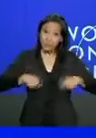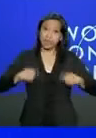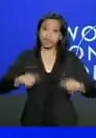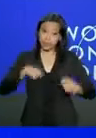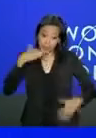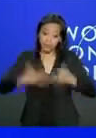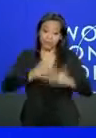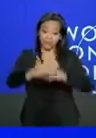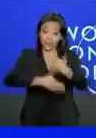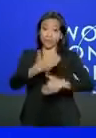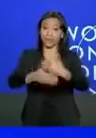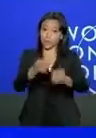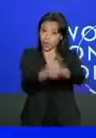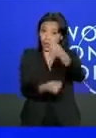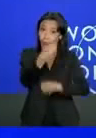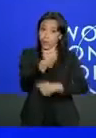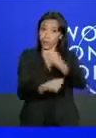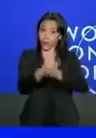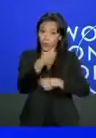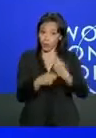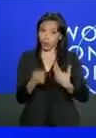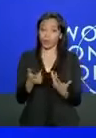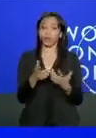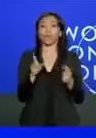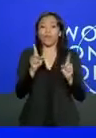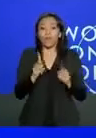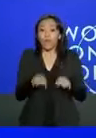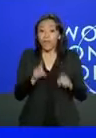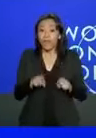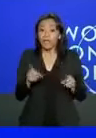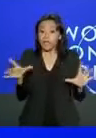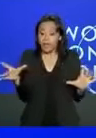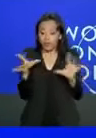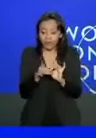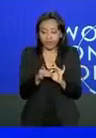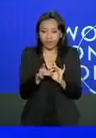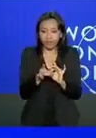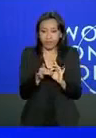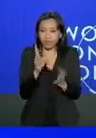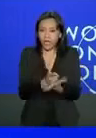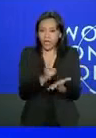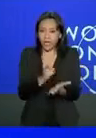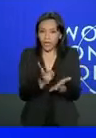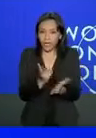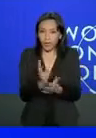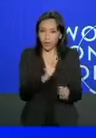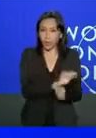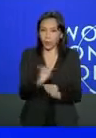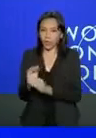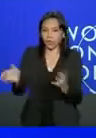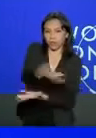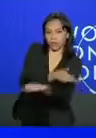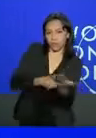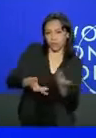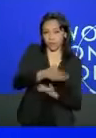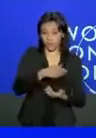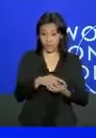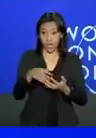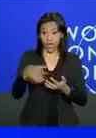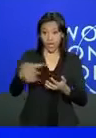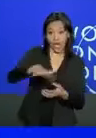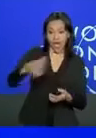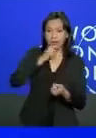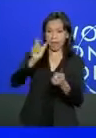econômico, lembrando que são interdependentes e indissociáveis. Os setores que nos criticam têm, na